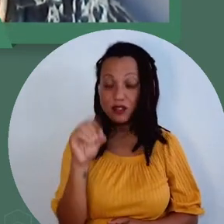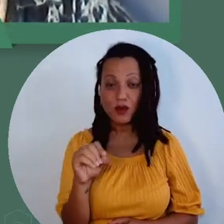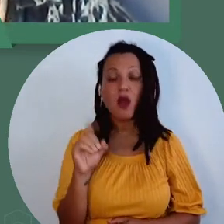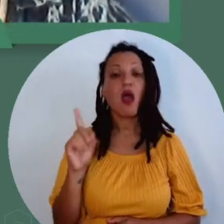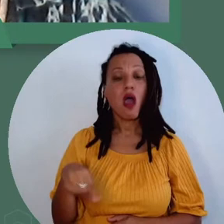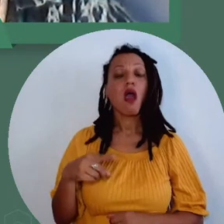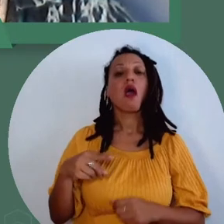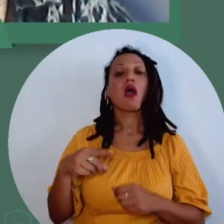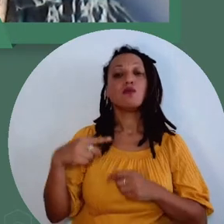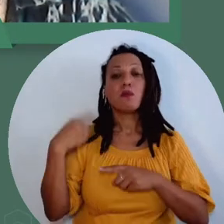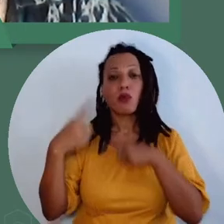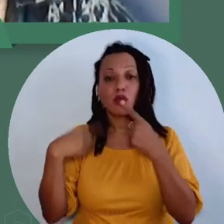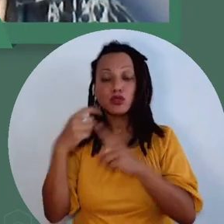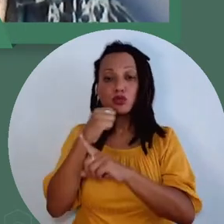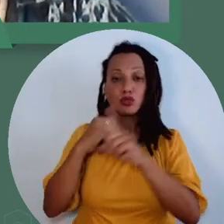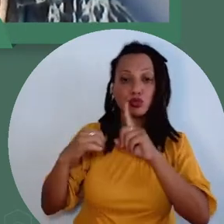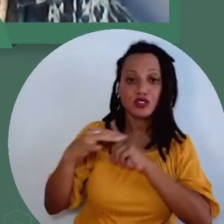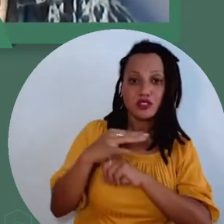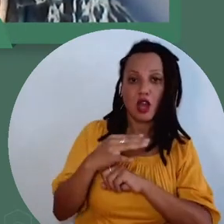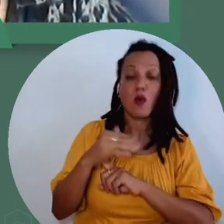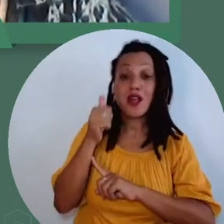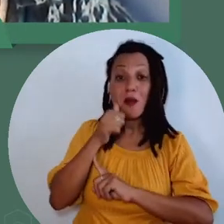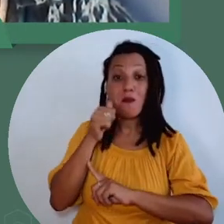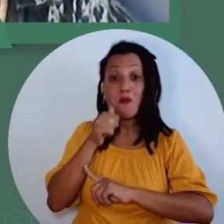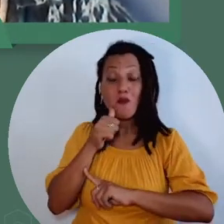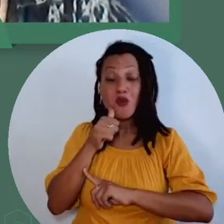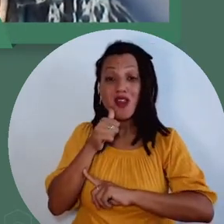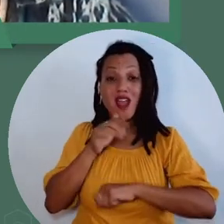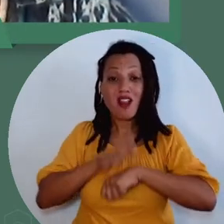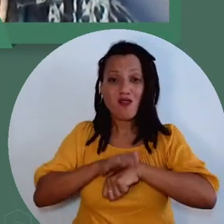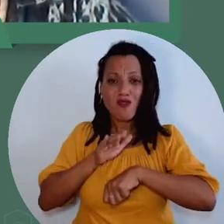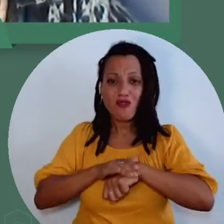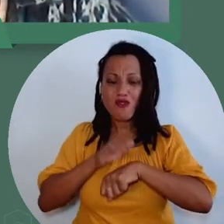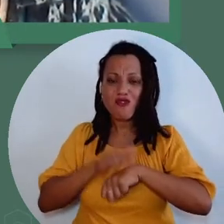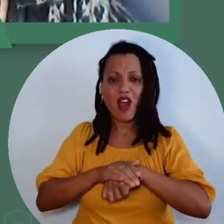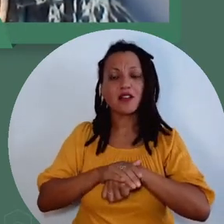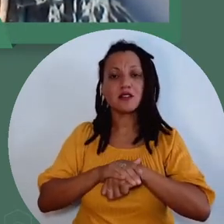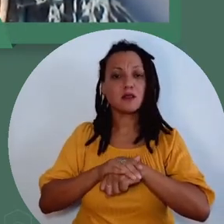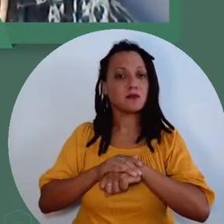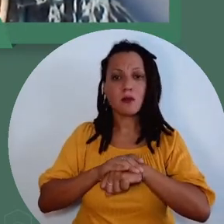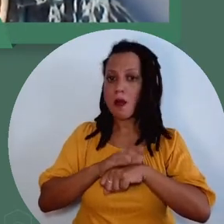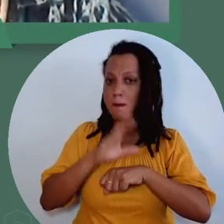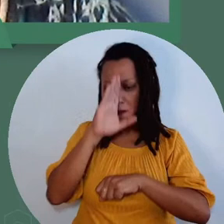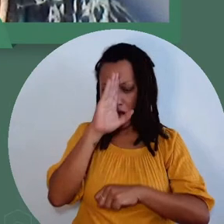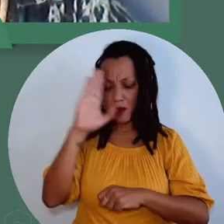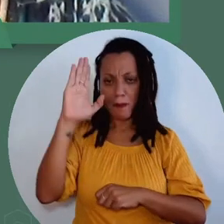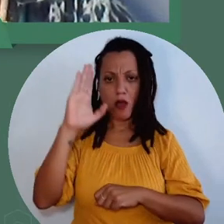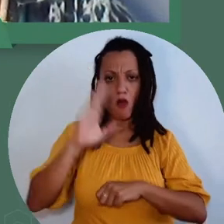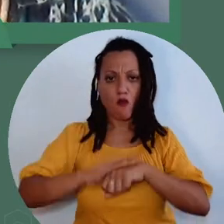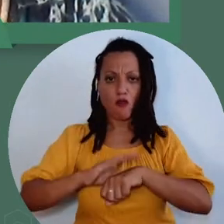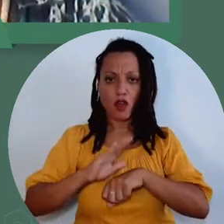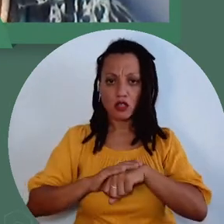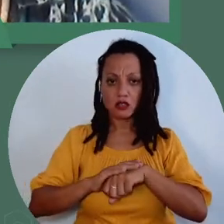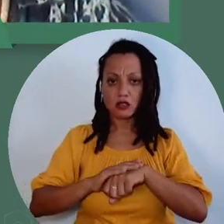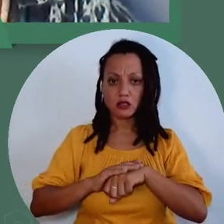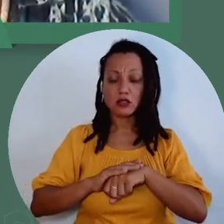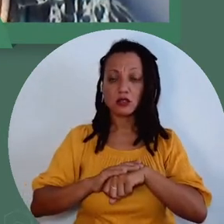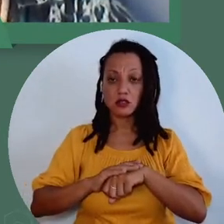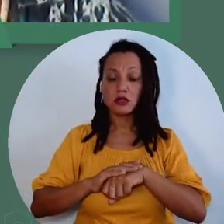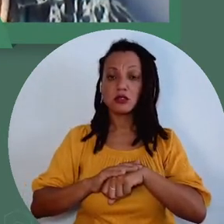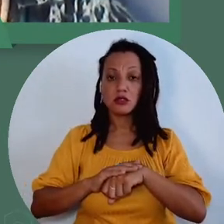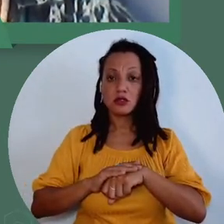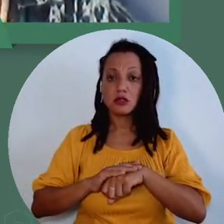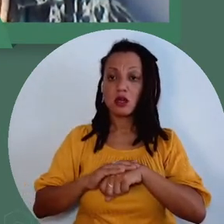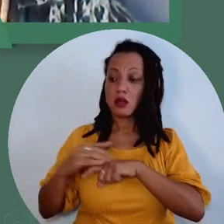regime social e político em que a mulher desempenha papel preponderante. Nele,